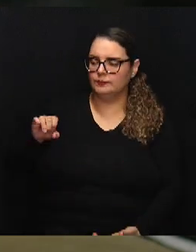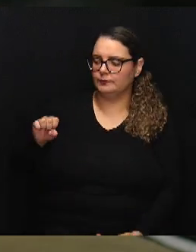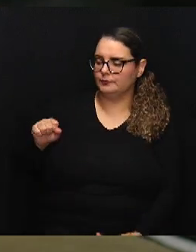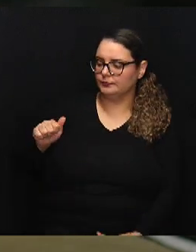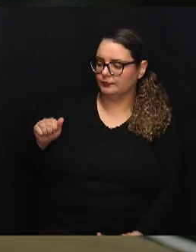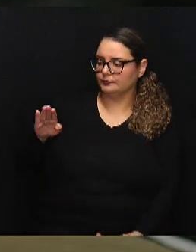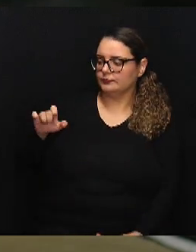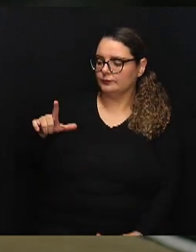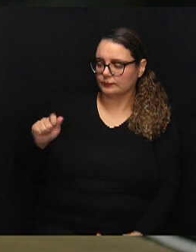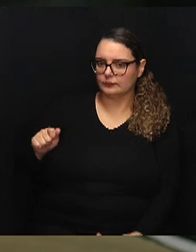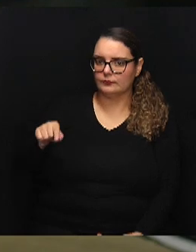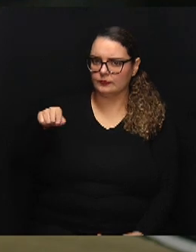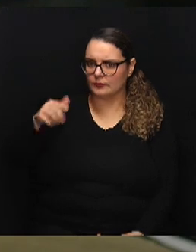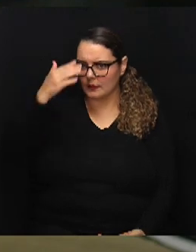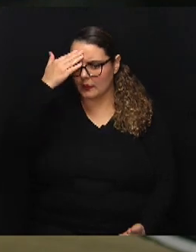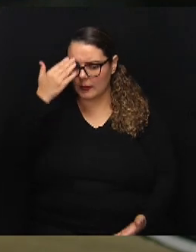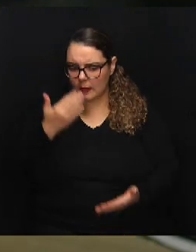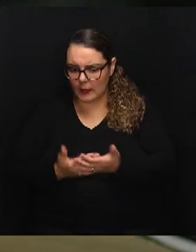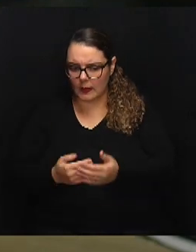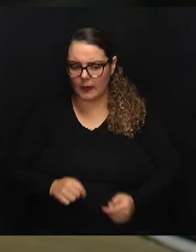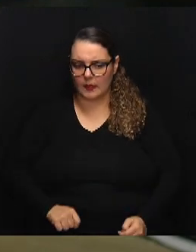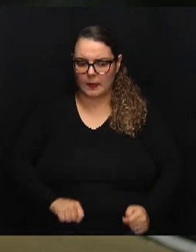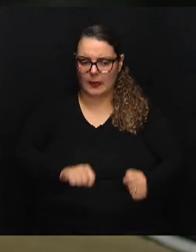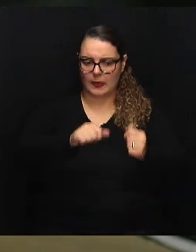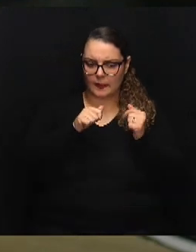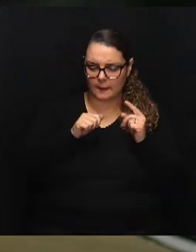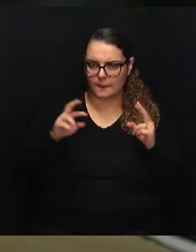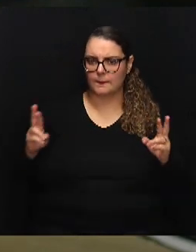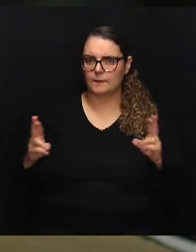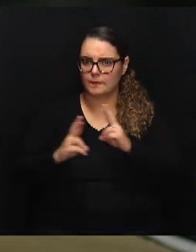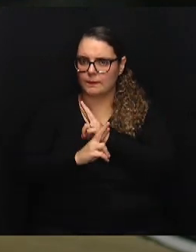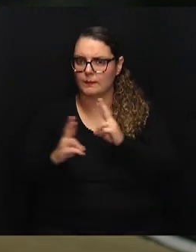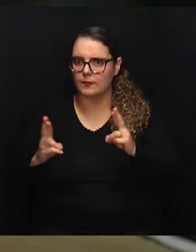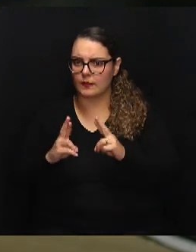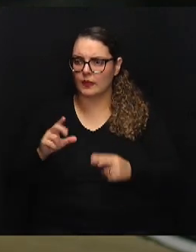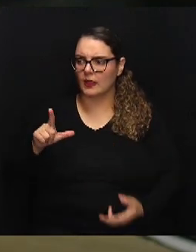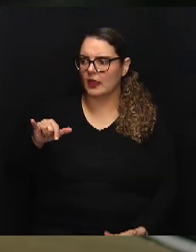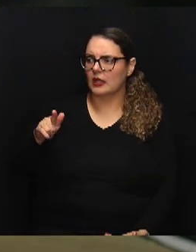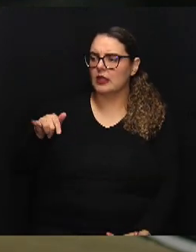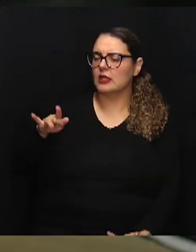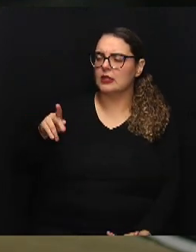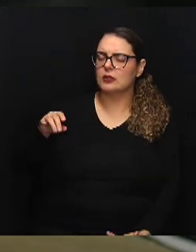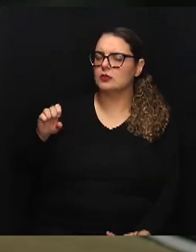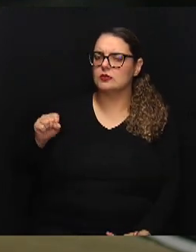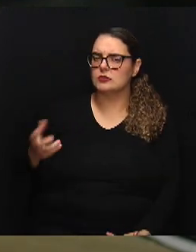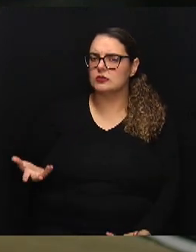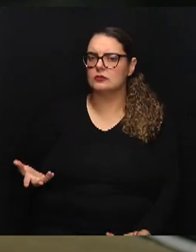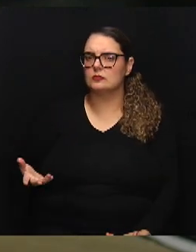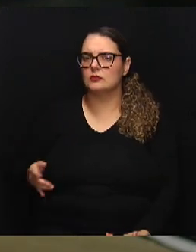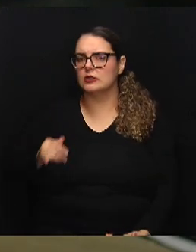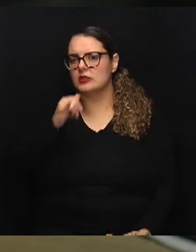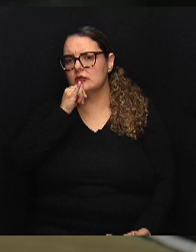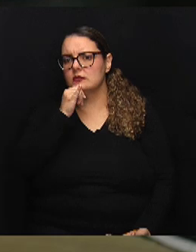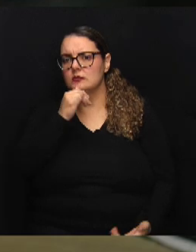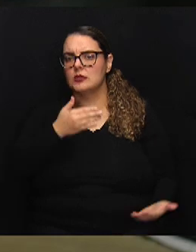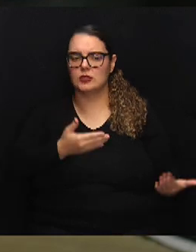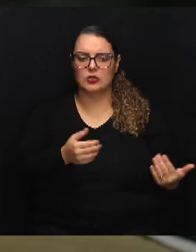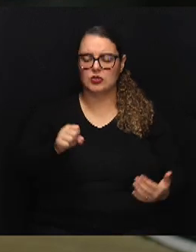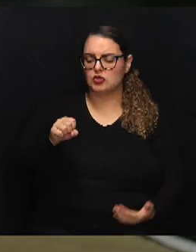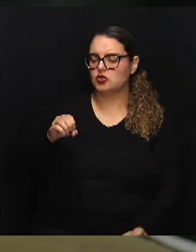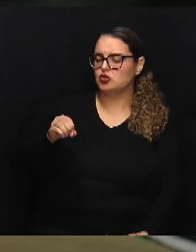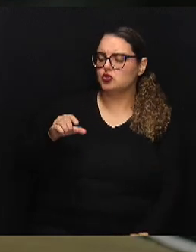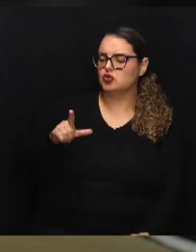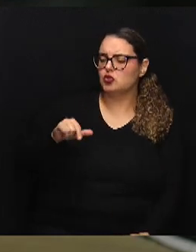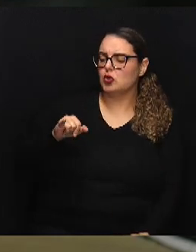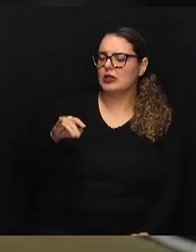isso tem beneficiado esses relacionamentos líquidos? Às vezes o jovem lá, vê lá, solitude,